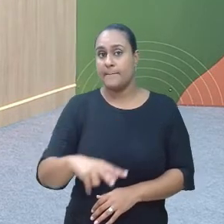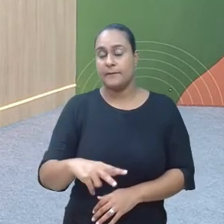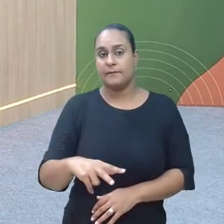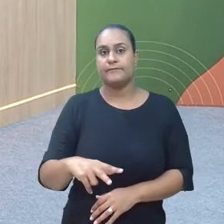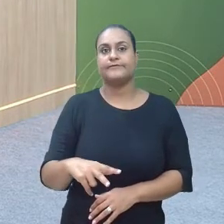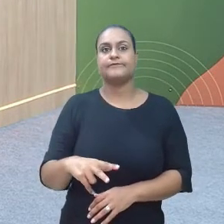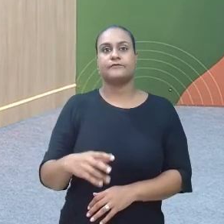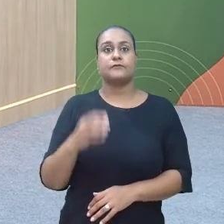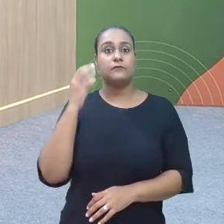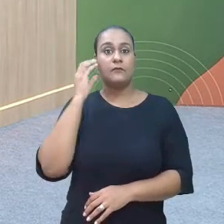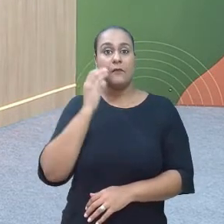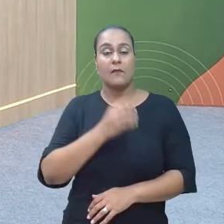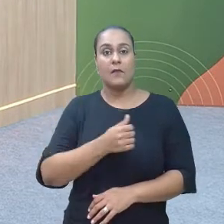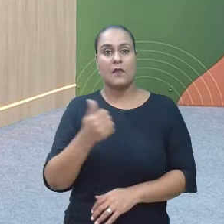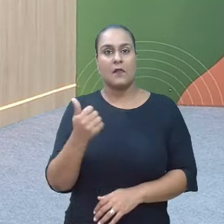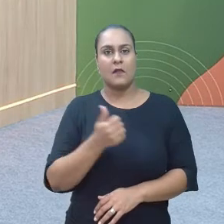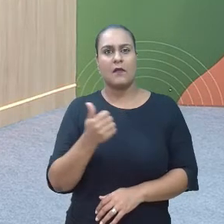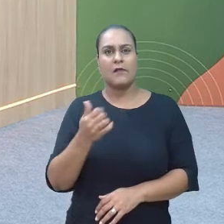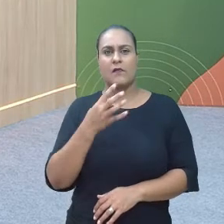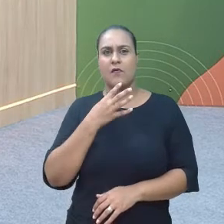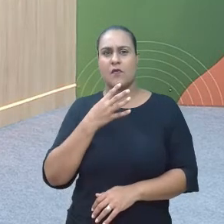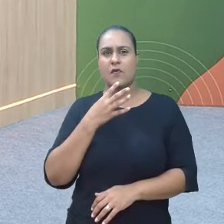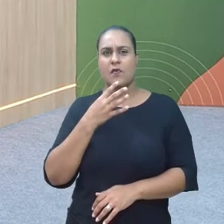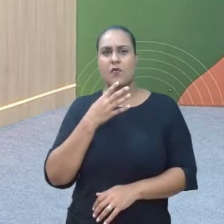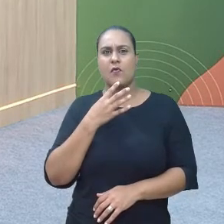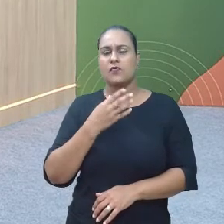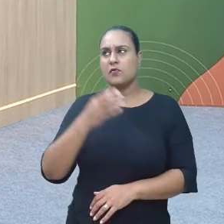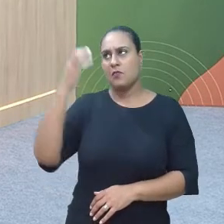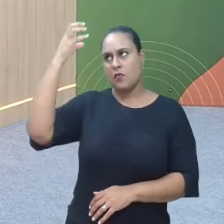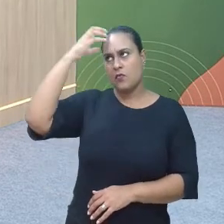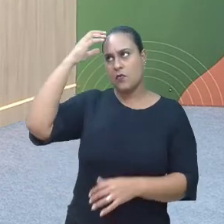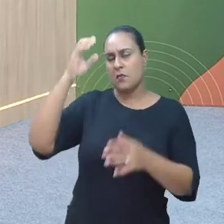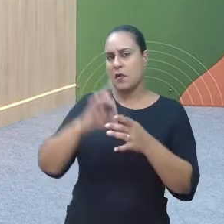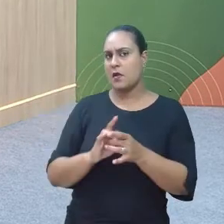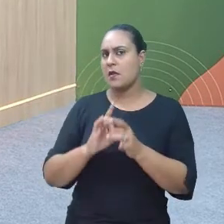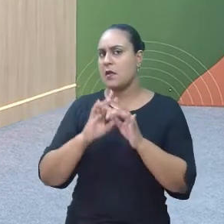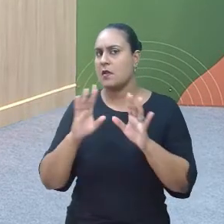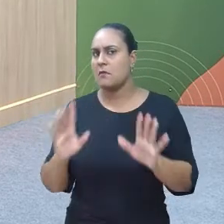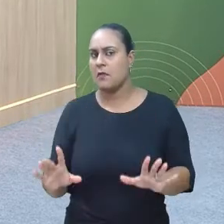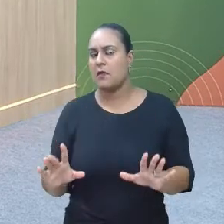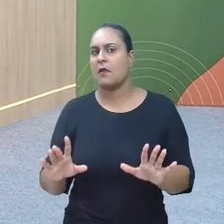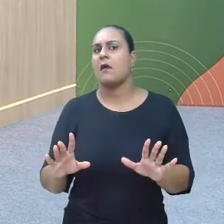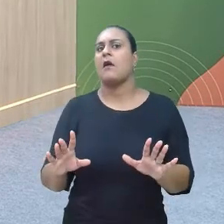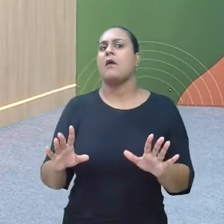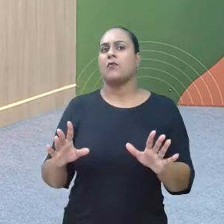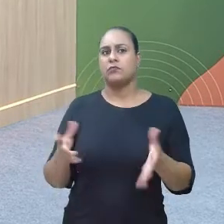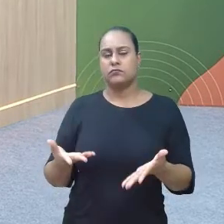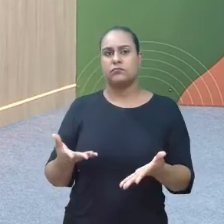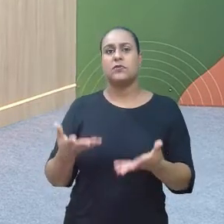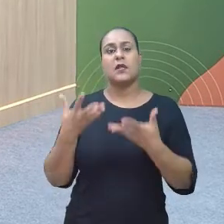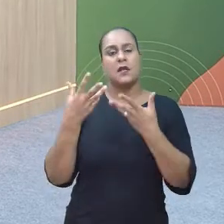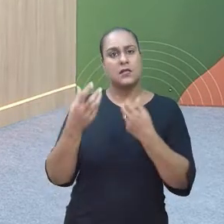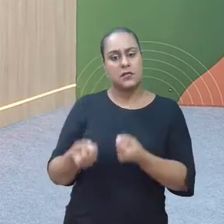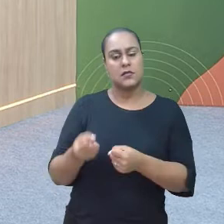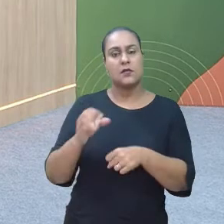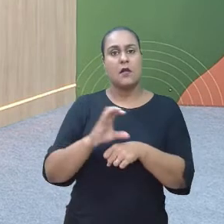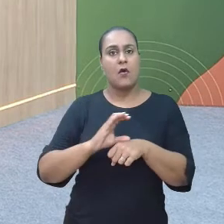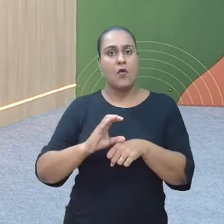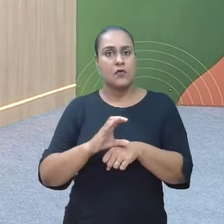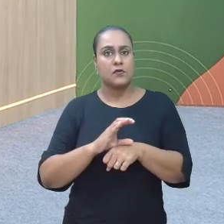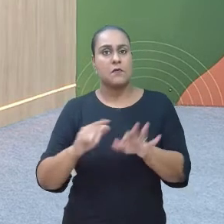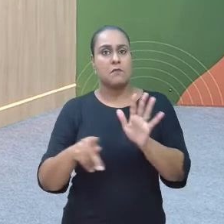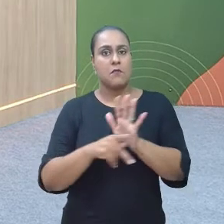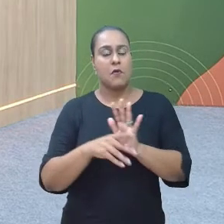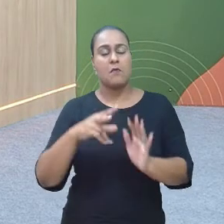o Dom Pedro, ele foi conhecido como rei liberal, era um rei que servia, atendia à Constituição portuguesa que havia sido